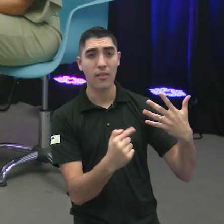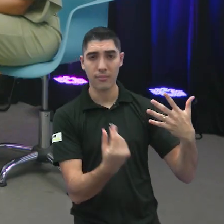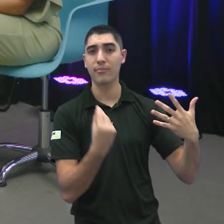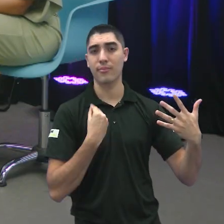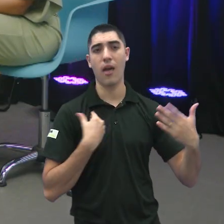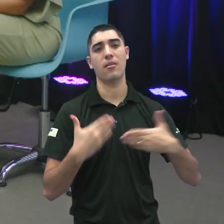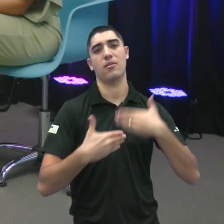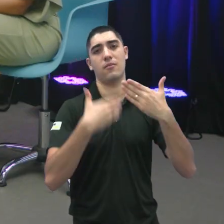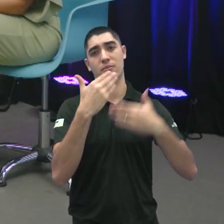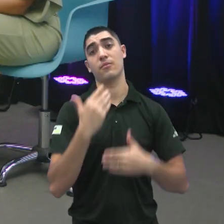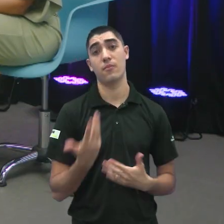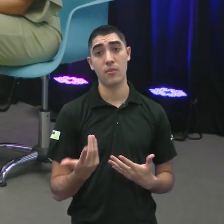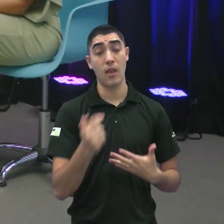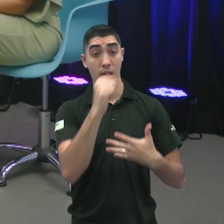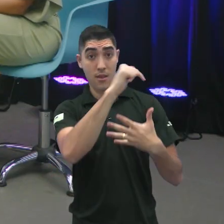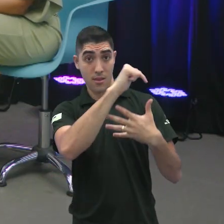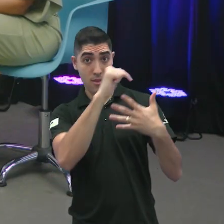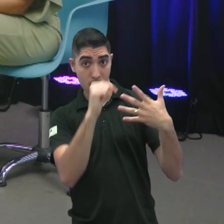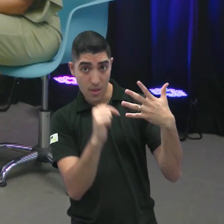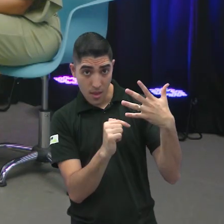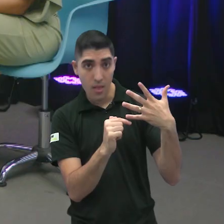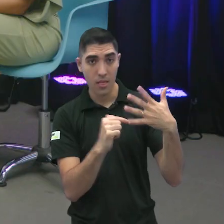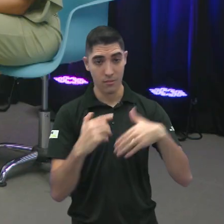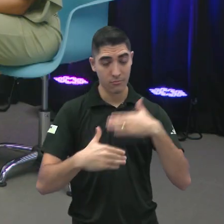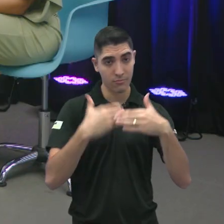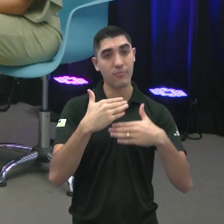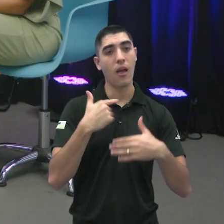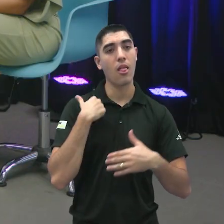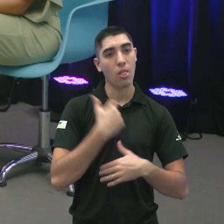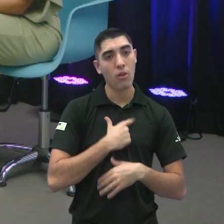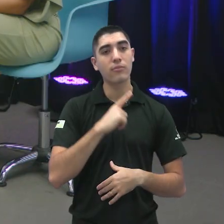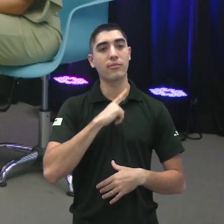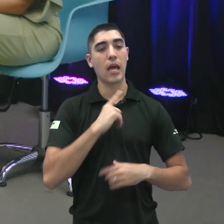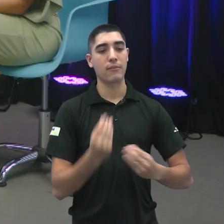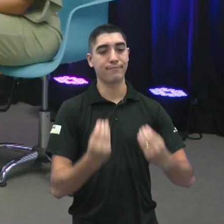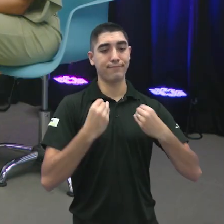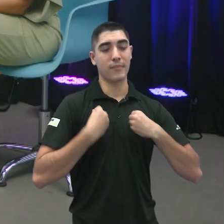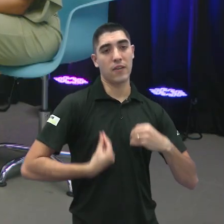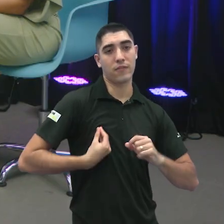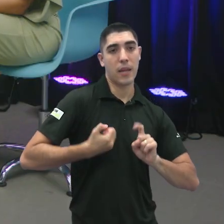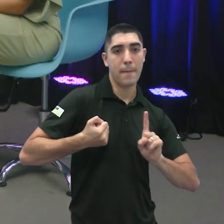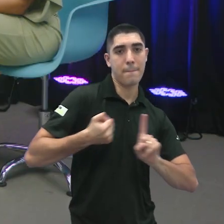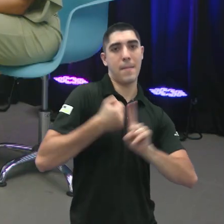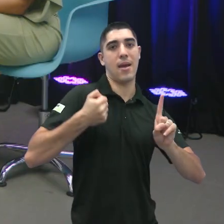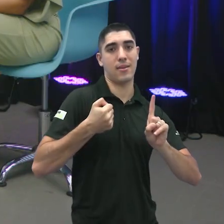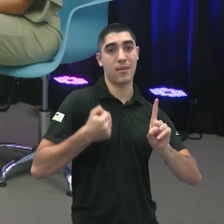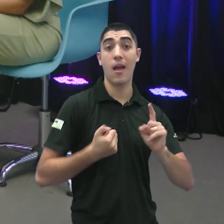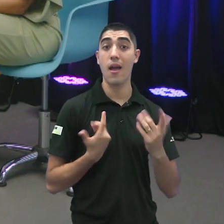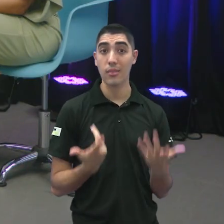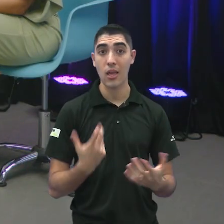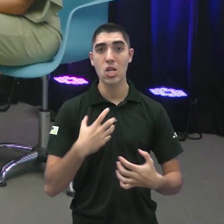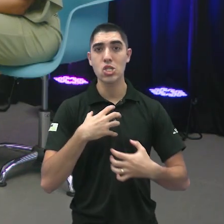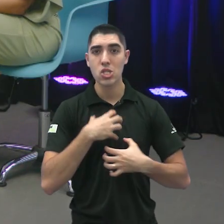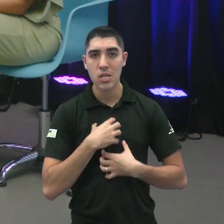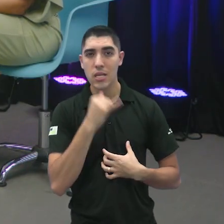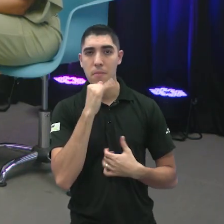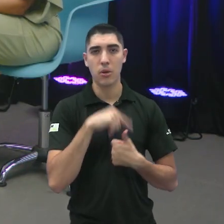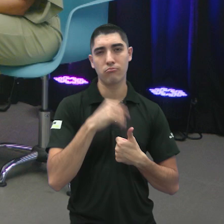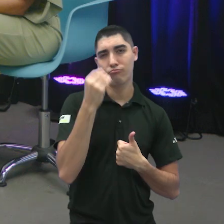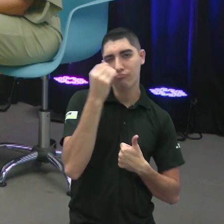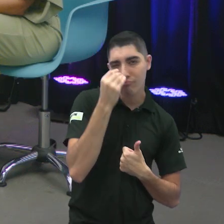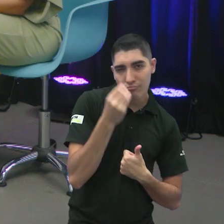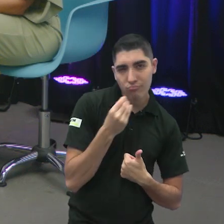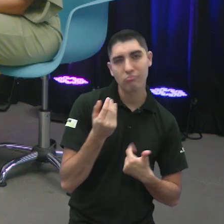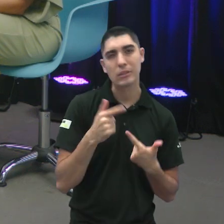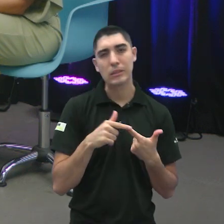de desenvolvimento. E ao passar por todas dessas fases do desenvolvimento, nós tivemos impactos durante essas fases. Então, a gente sentiu ali a dor da